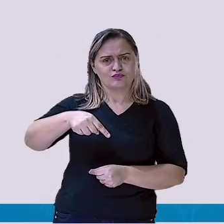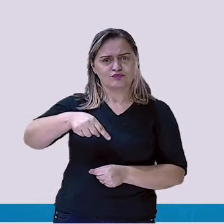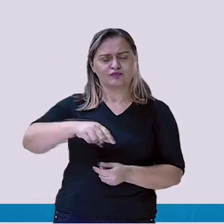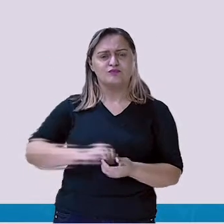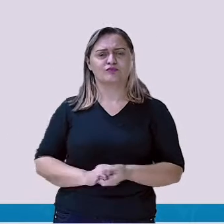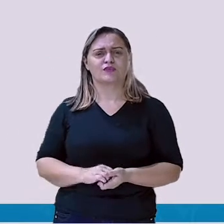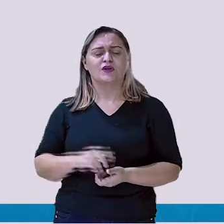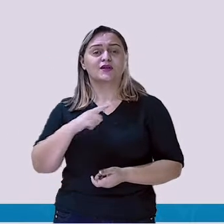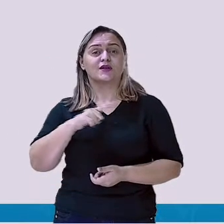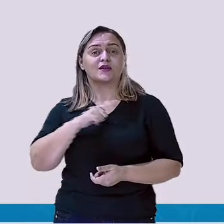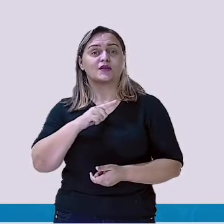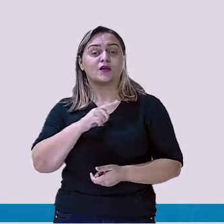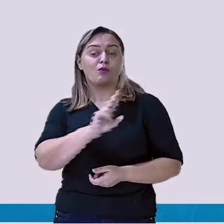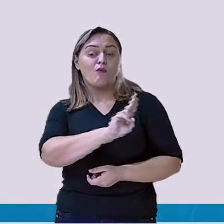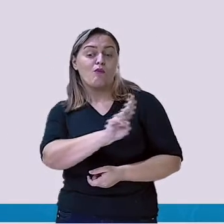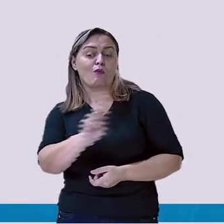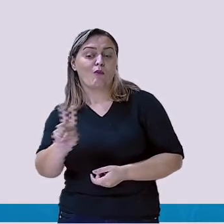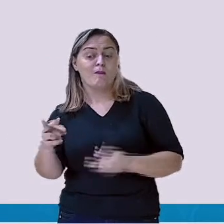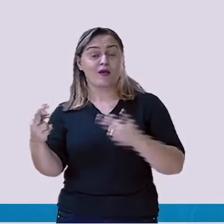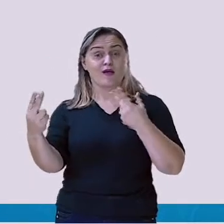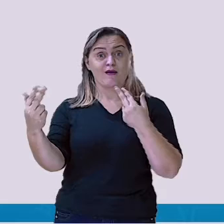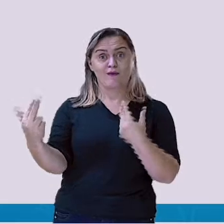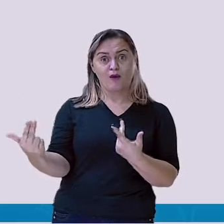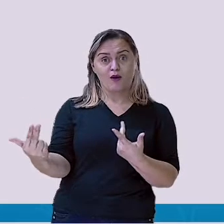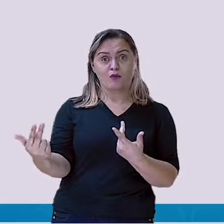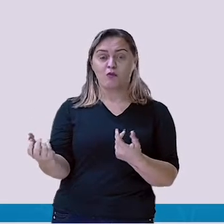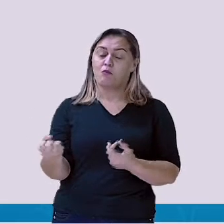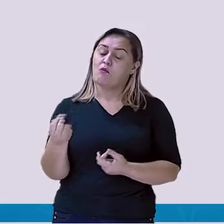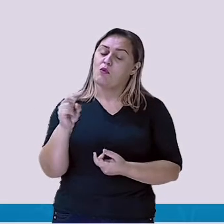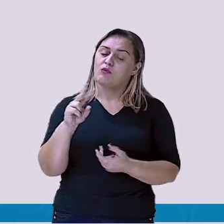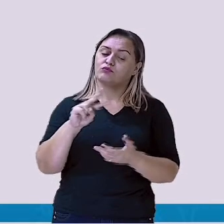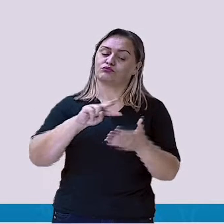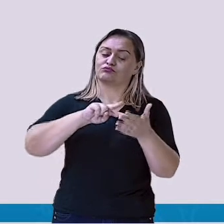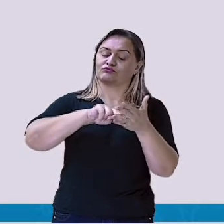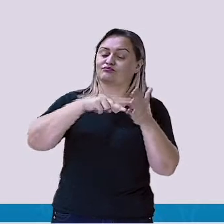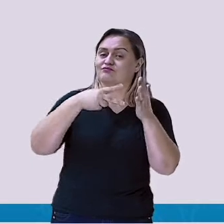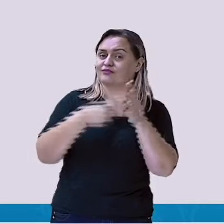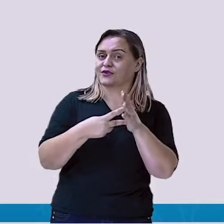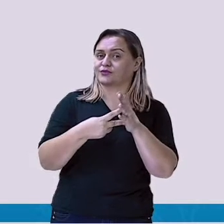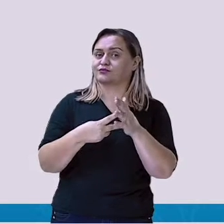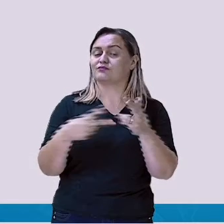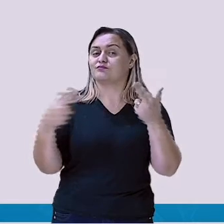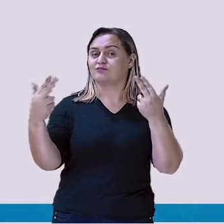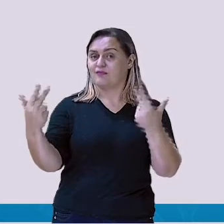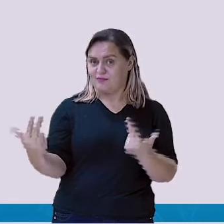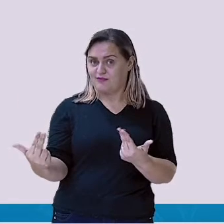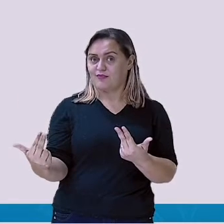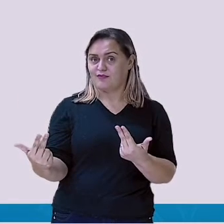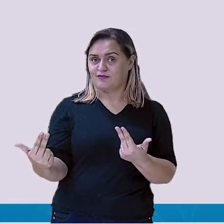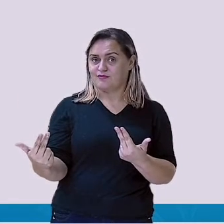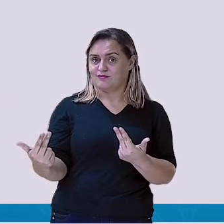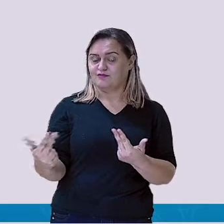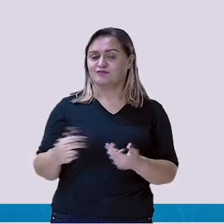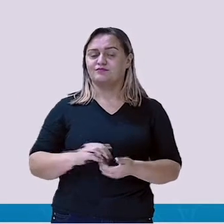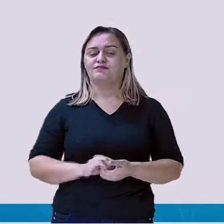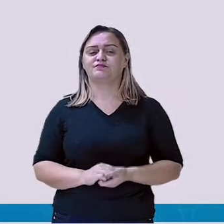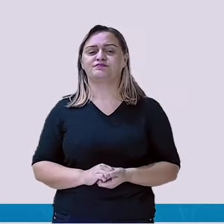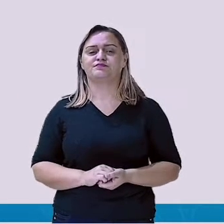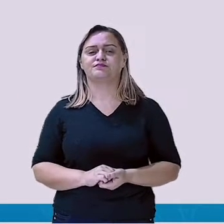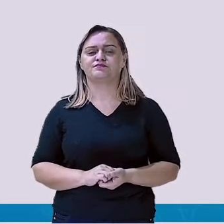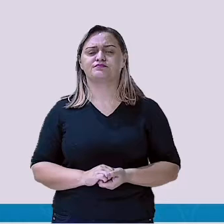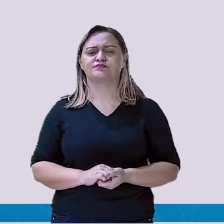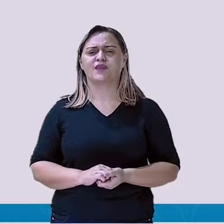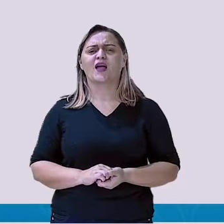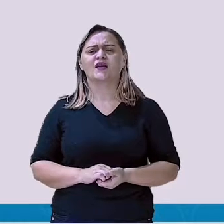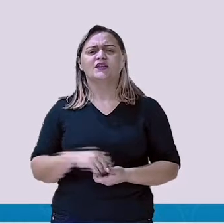mesmo nome, ou aquele que está com nome semelhante, parecido.